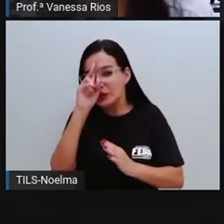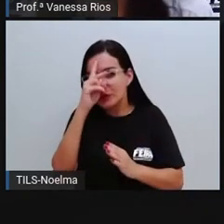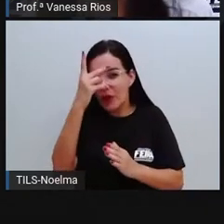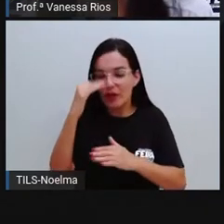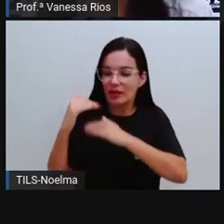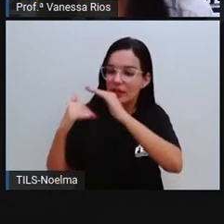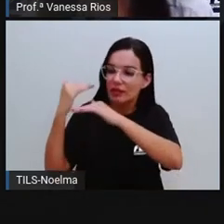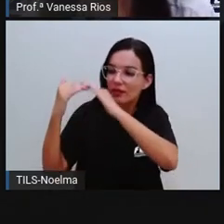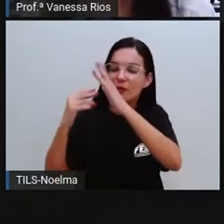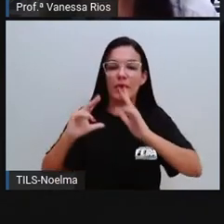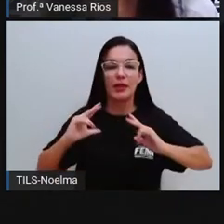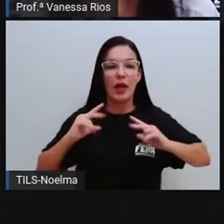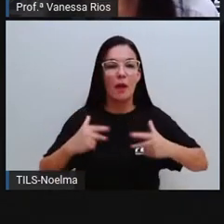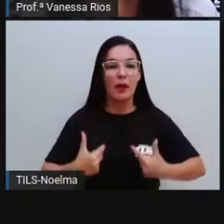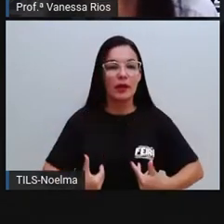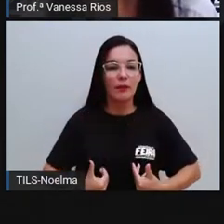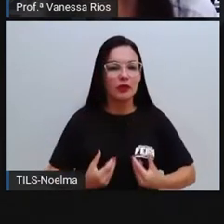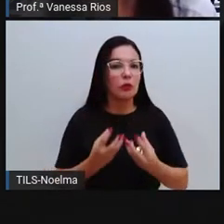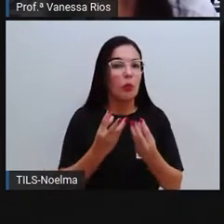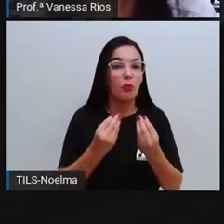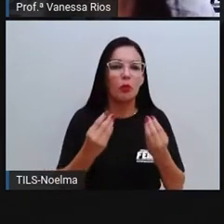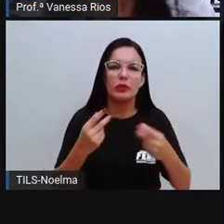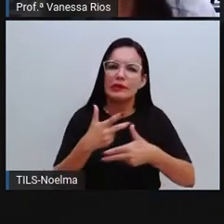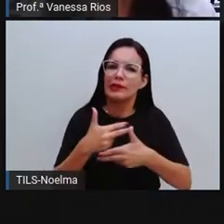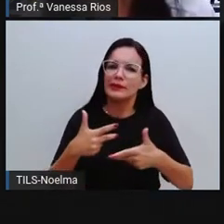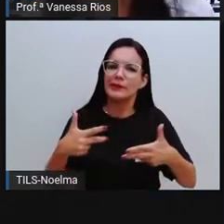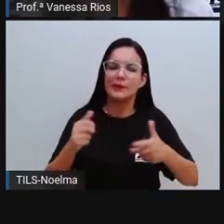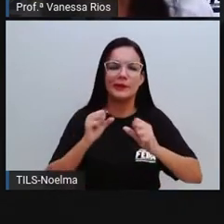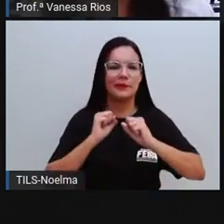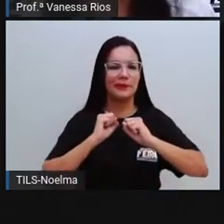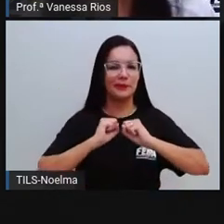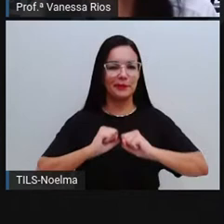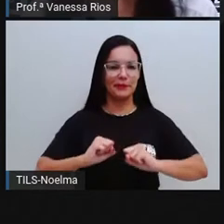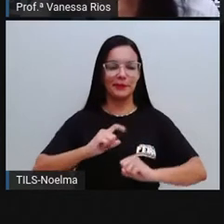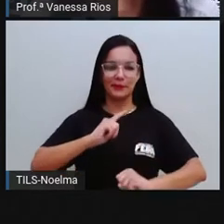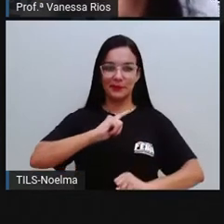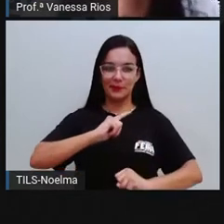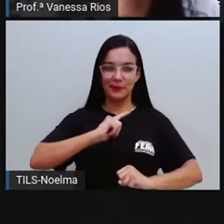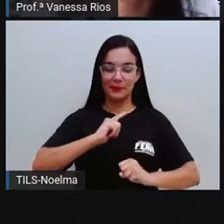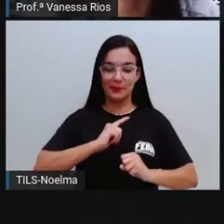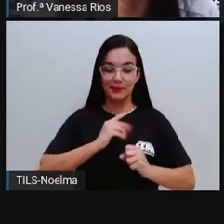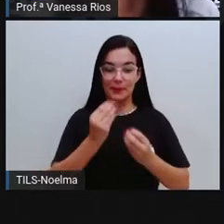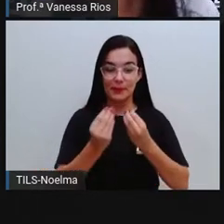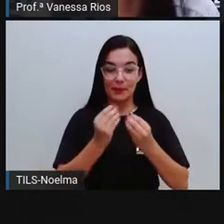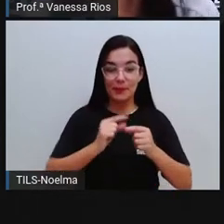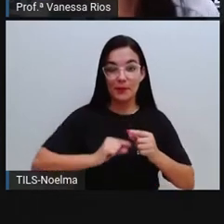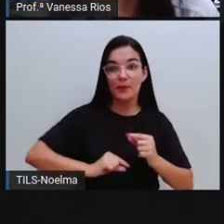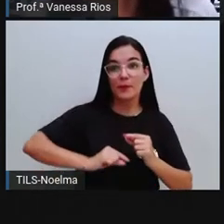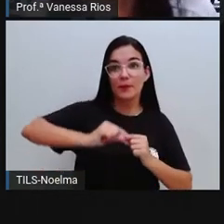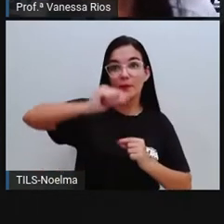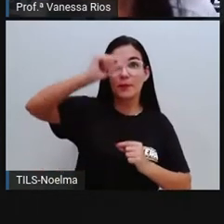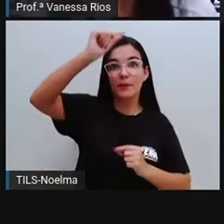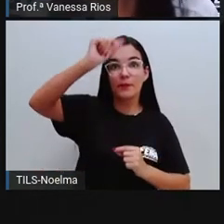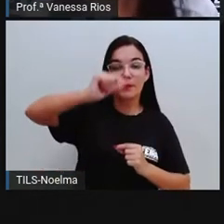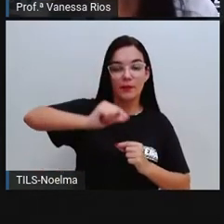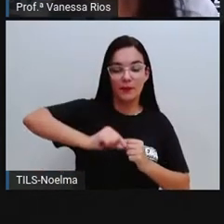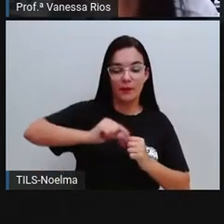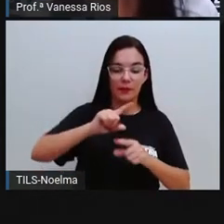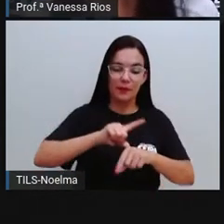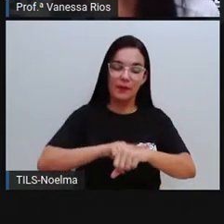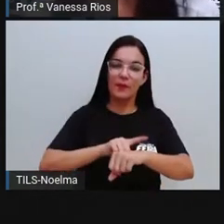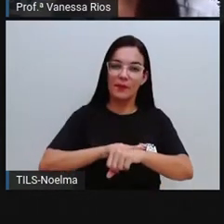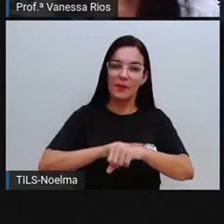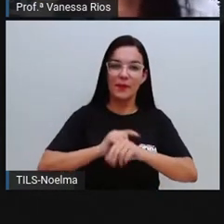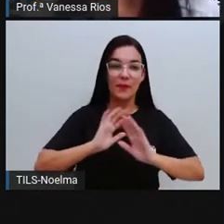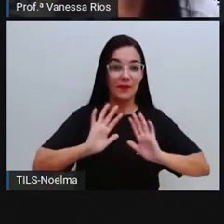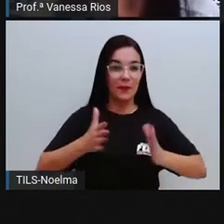da humanidade, diversos instrumentos com a capacidade de medir o tempo. A gente já estudou, né, sobre